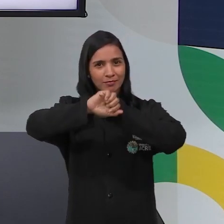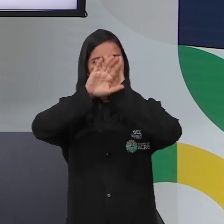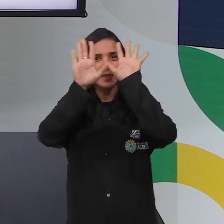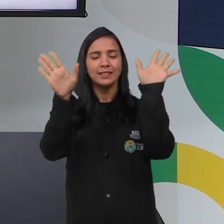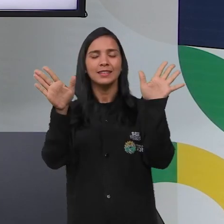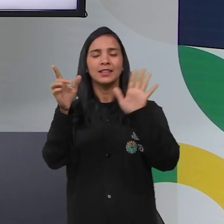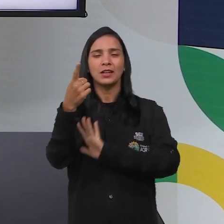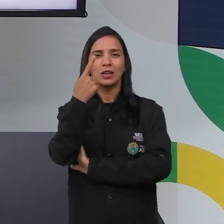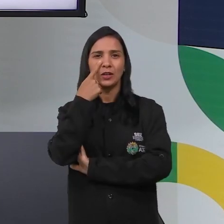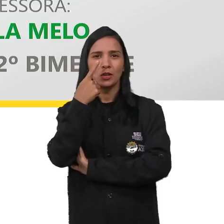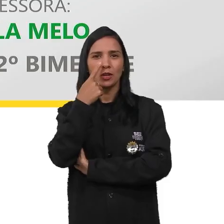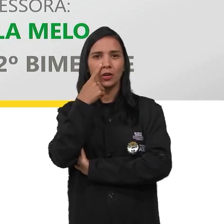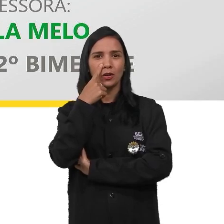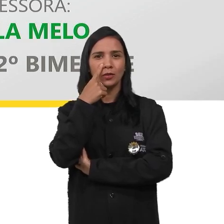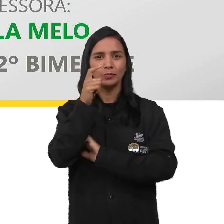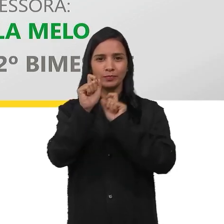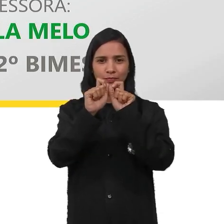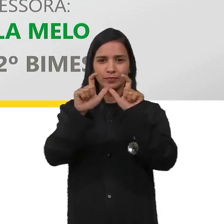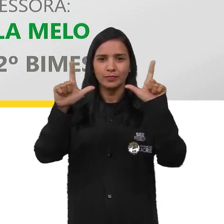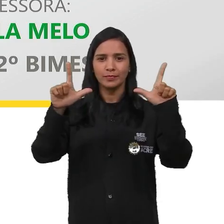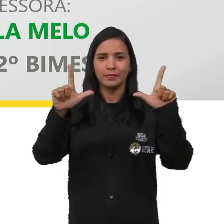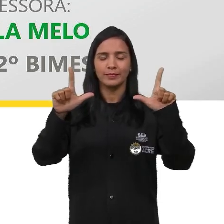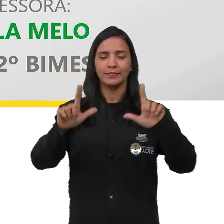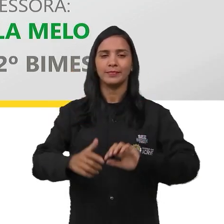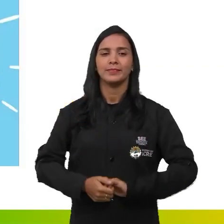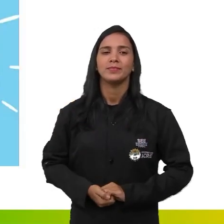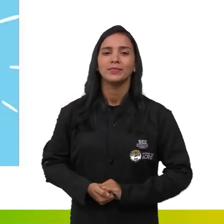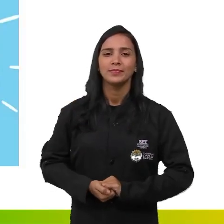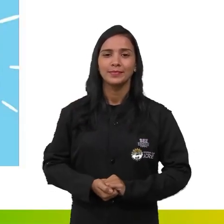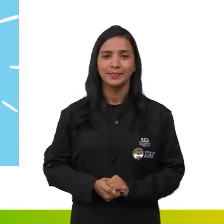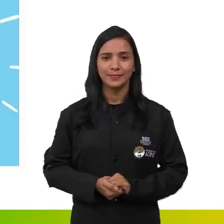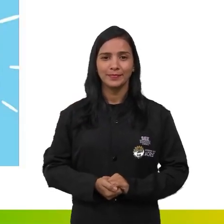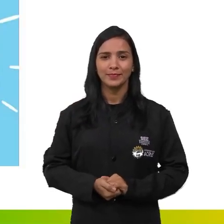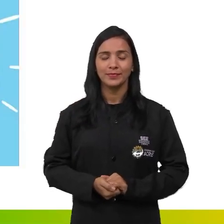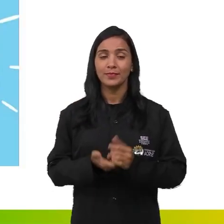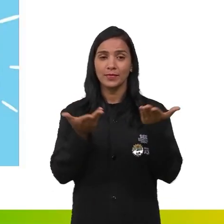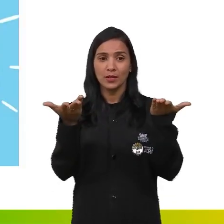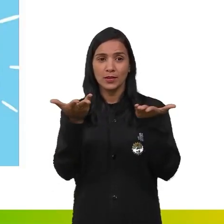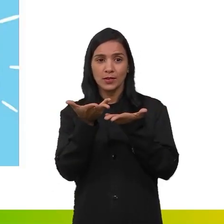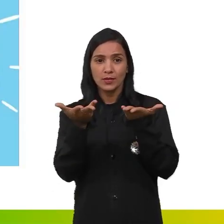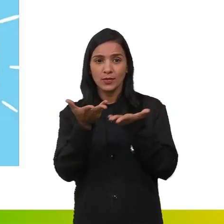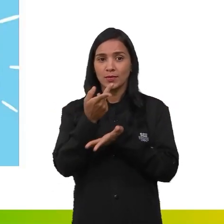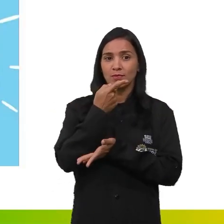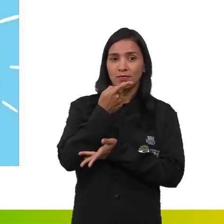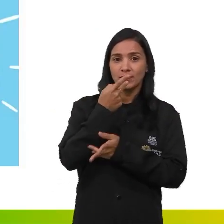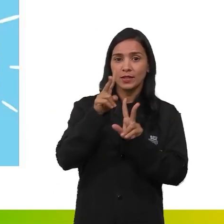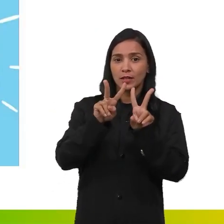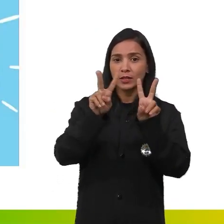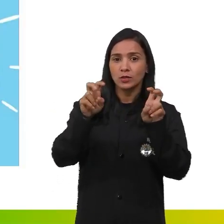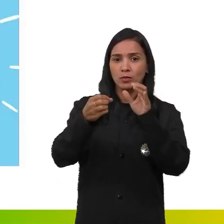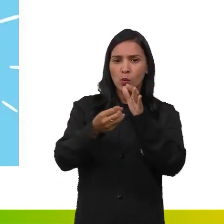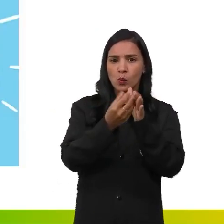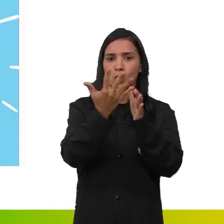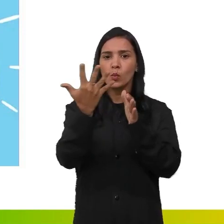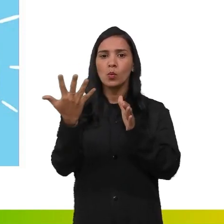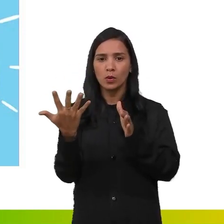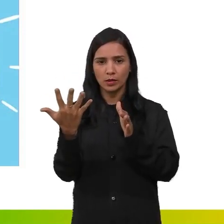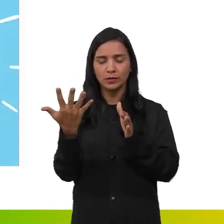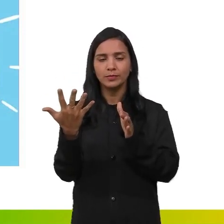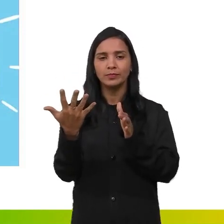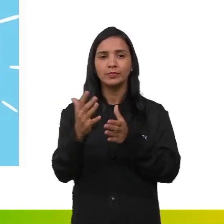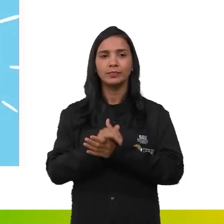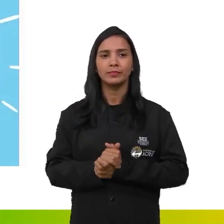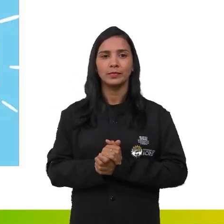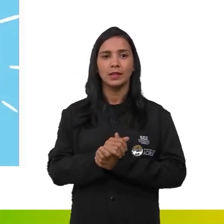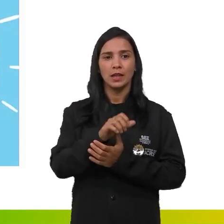agora aqui comigo acompanhar. Nós vamos falar hoje sobre os quantificadores